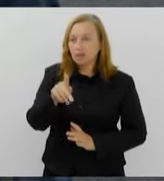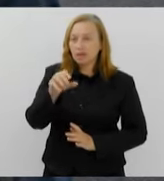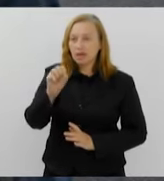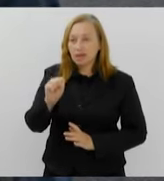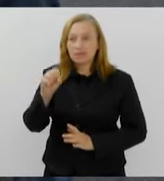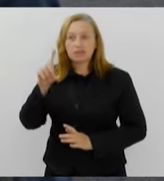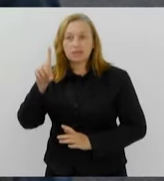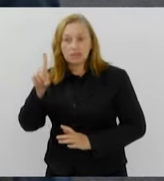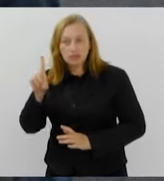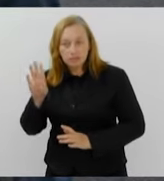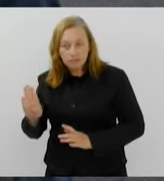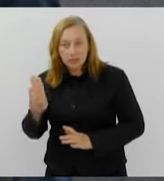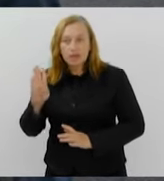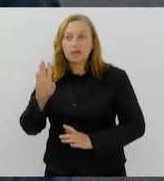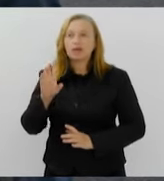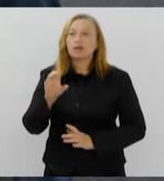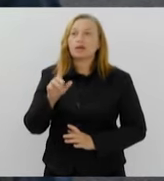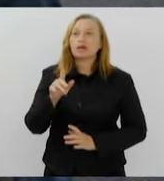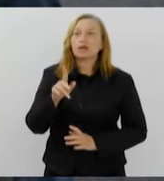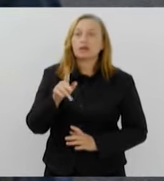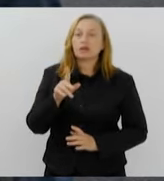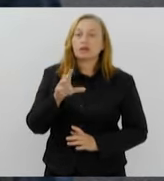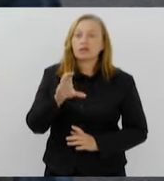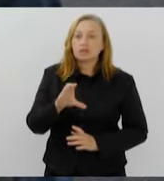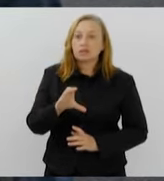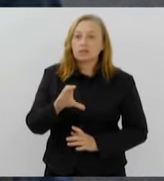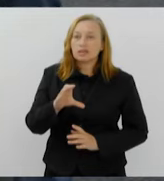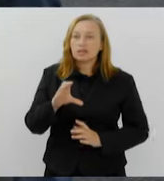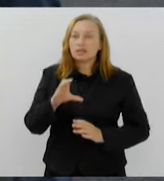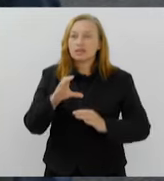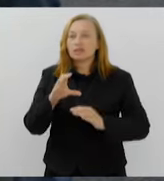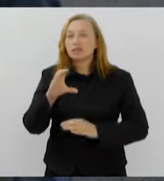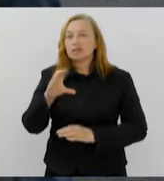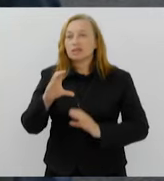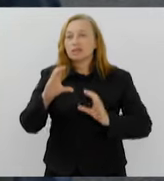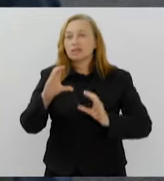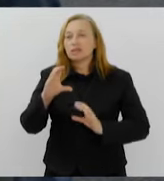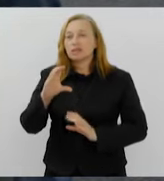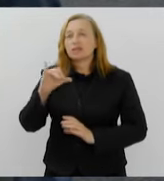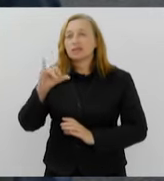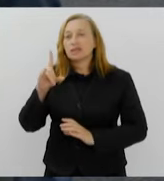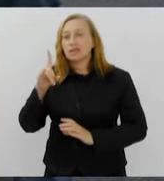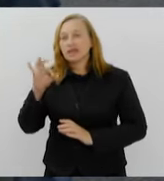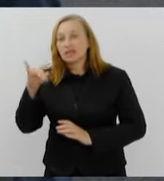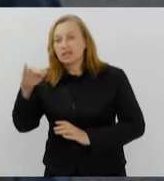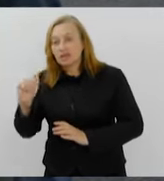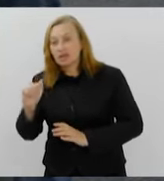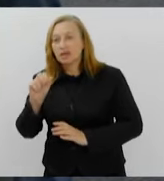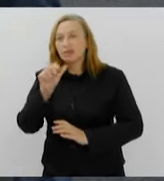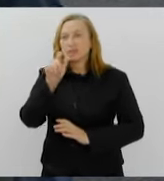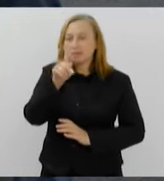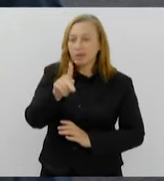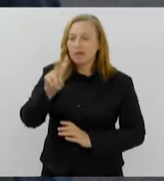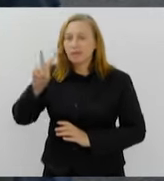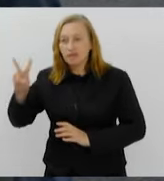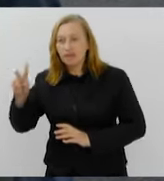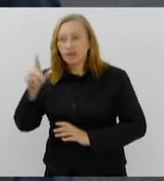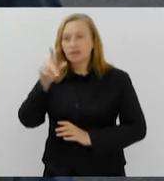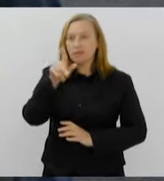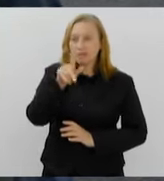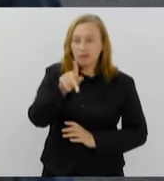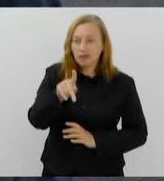PSD do Cidadania do PDT do PV do MDB do Partido